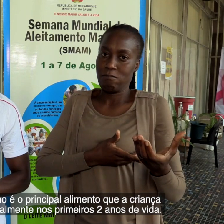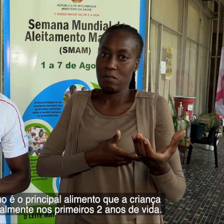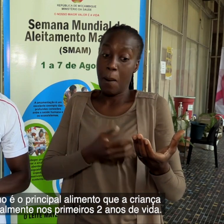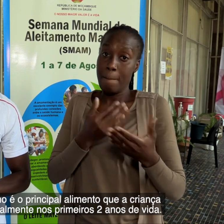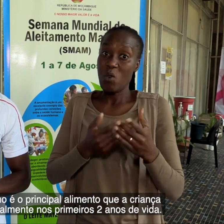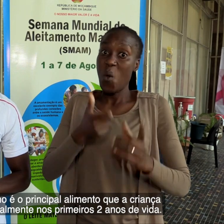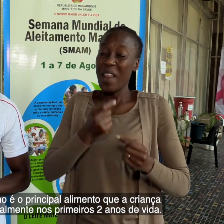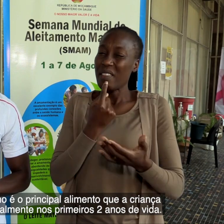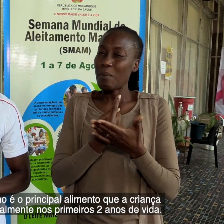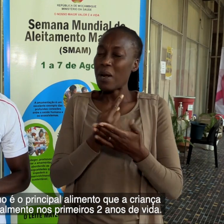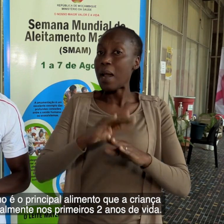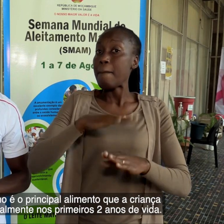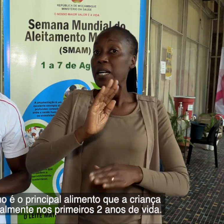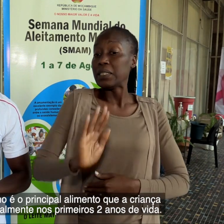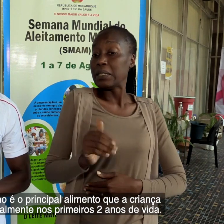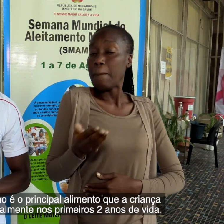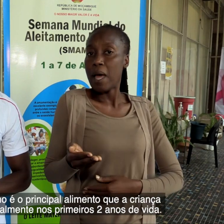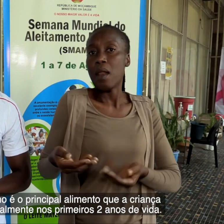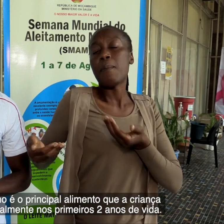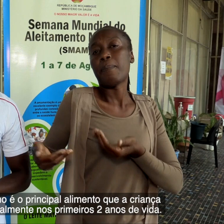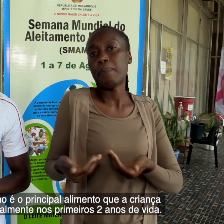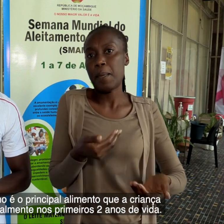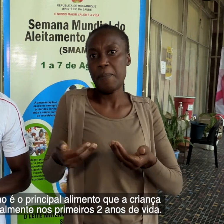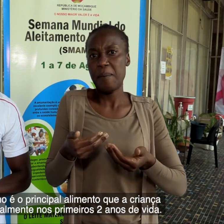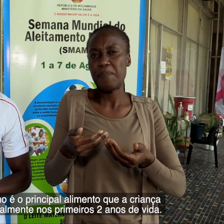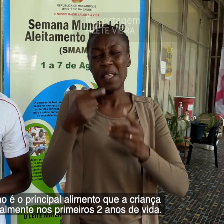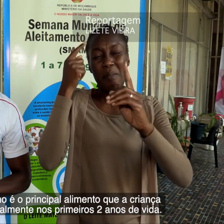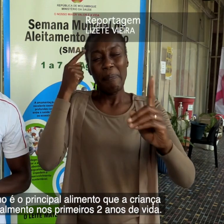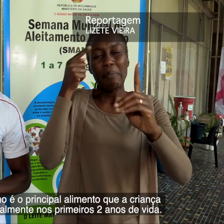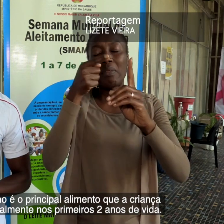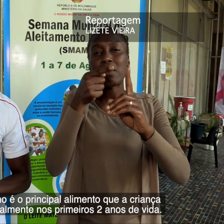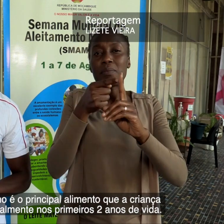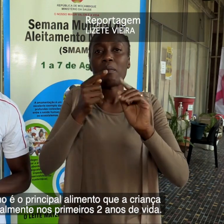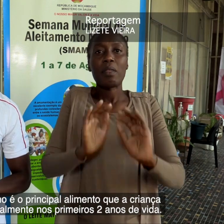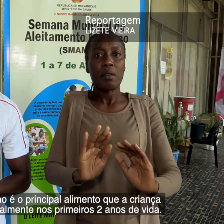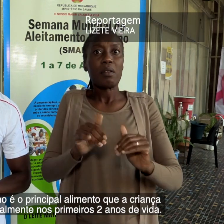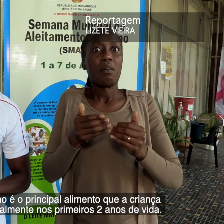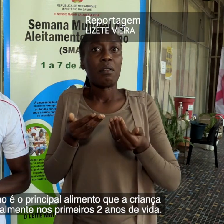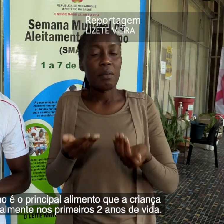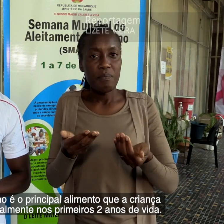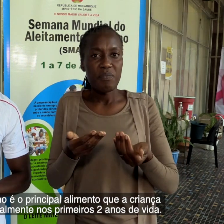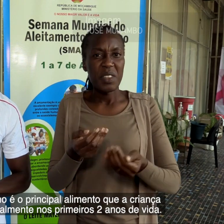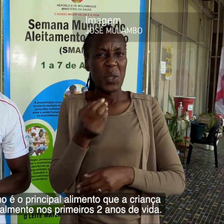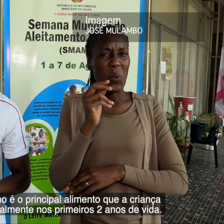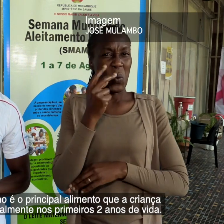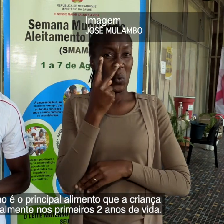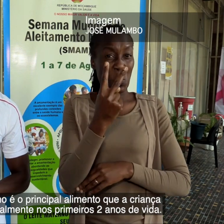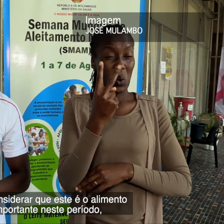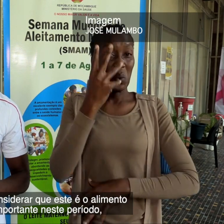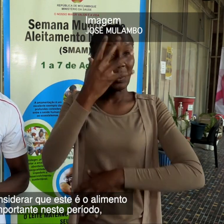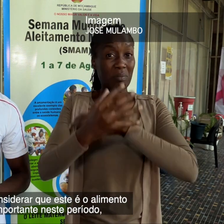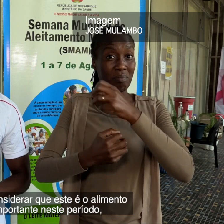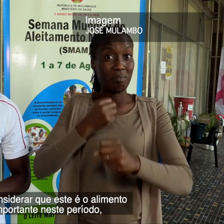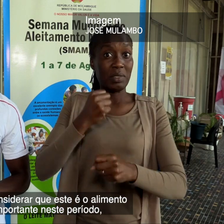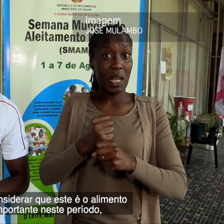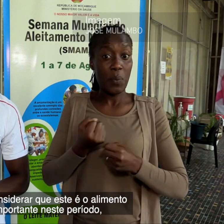alimento que a criança pode receber principalmente nos dois primeiros anos de vida